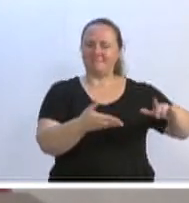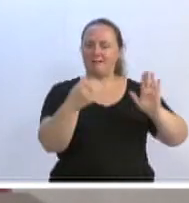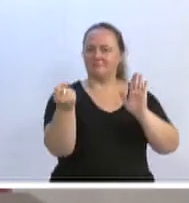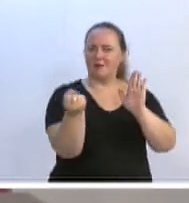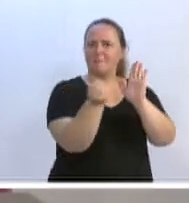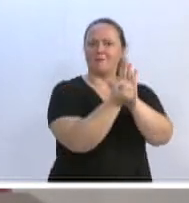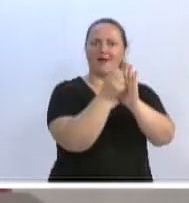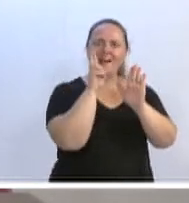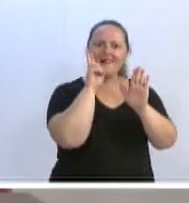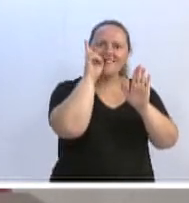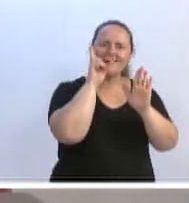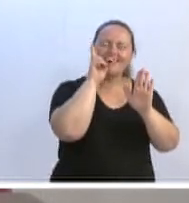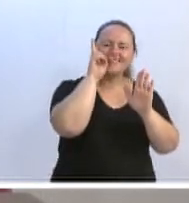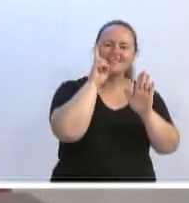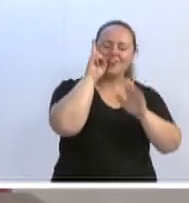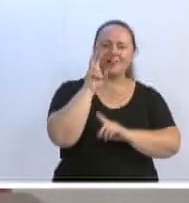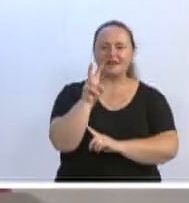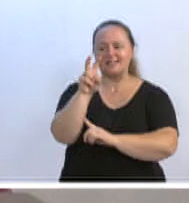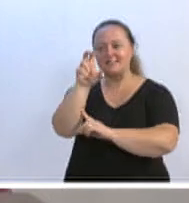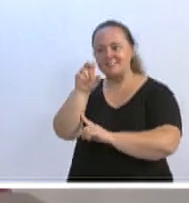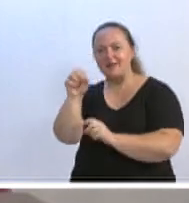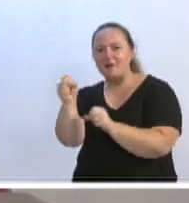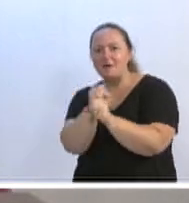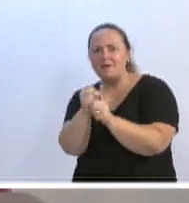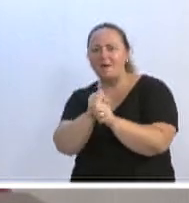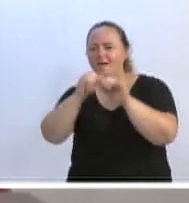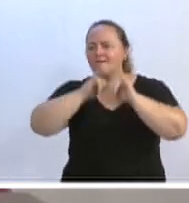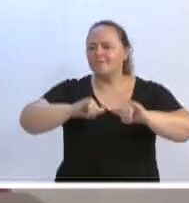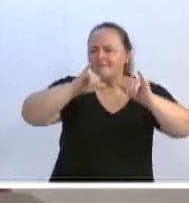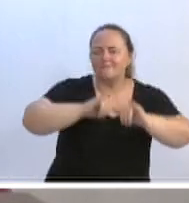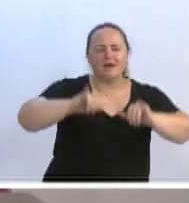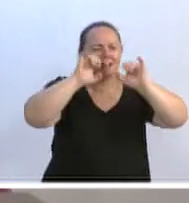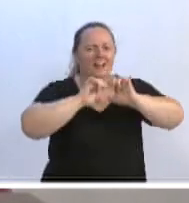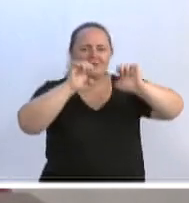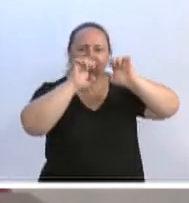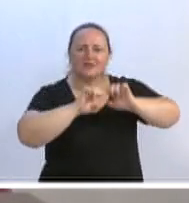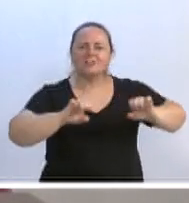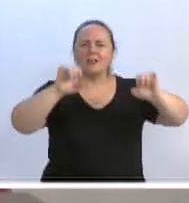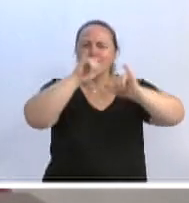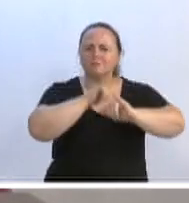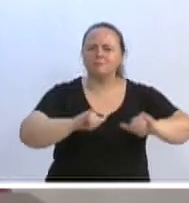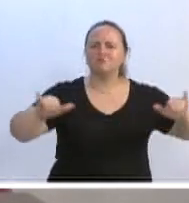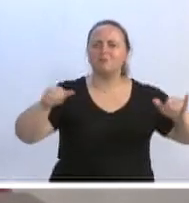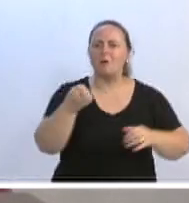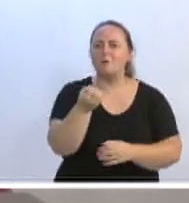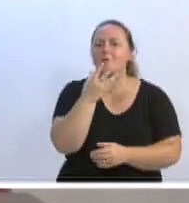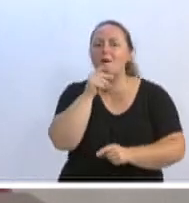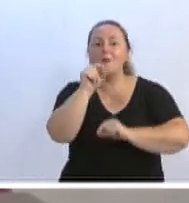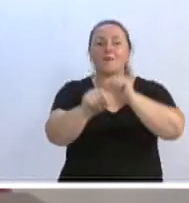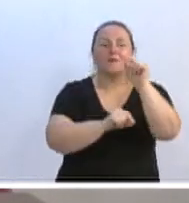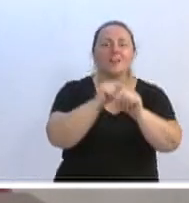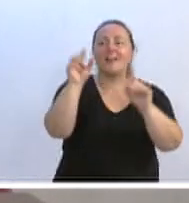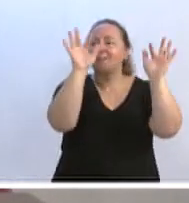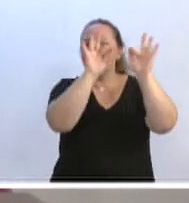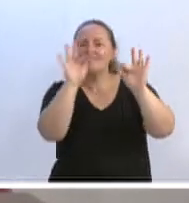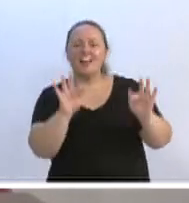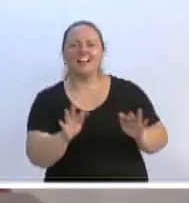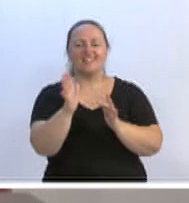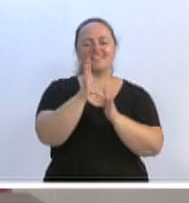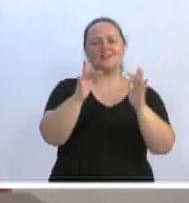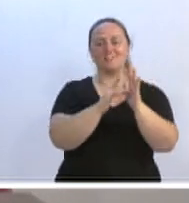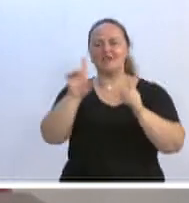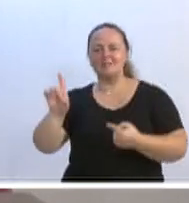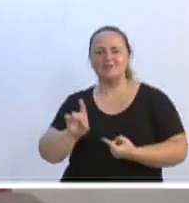Maranata, ao completar 50 anos de proclamação do Evangelho, de anúncio das boas novas do Senhor Jesus Cristo, a